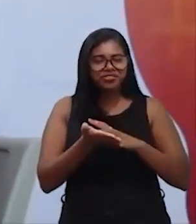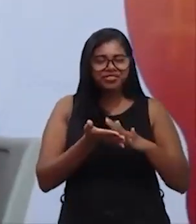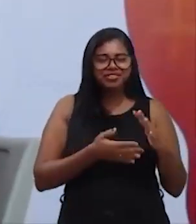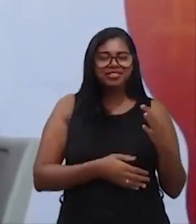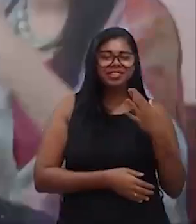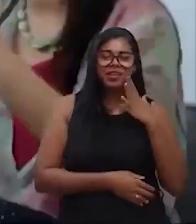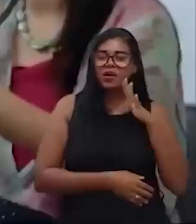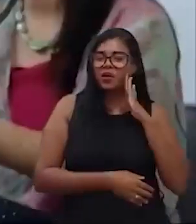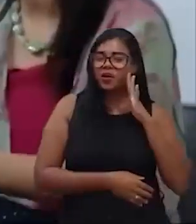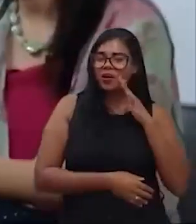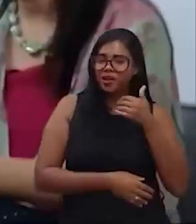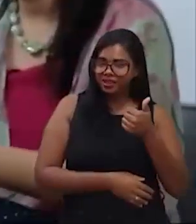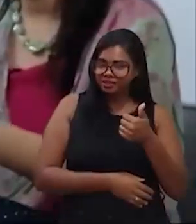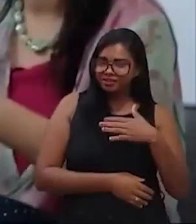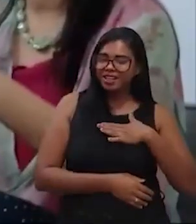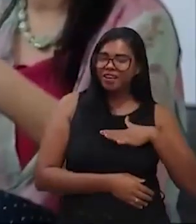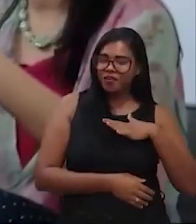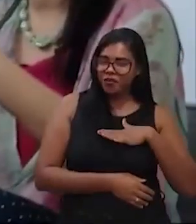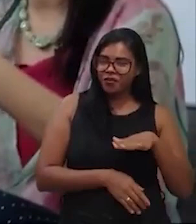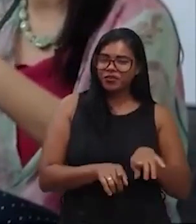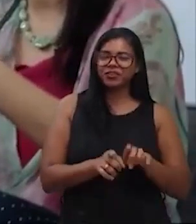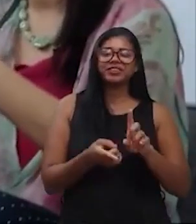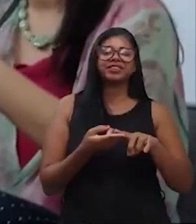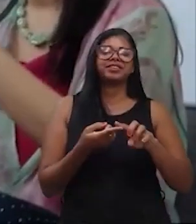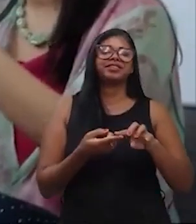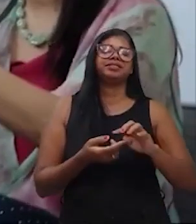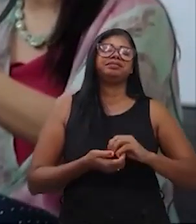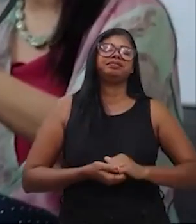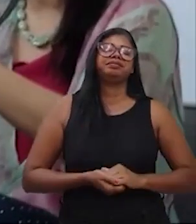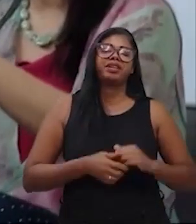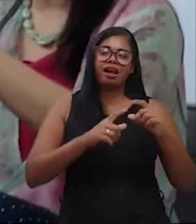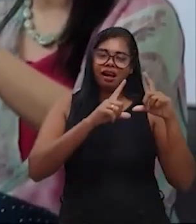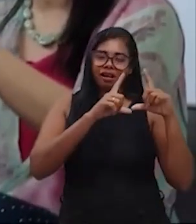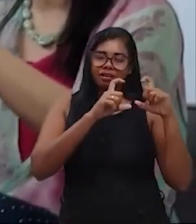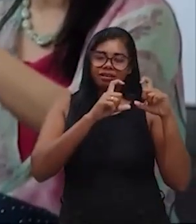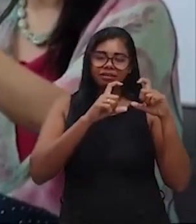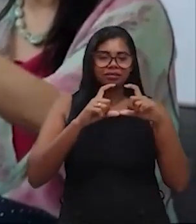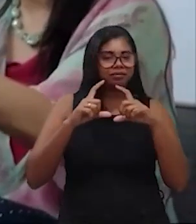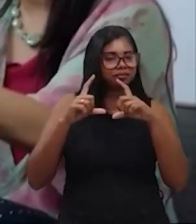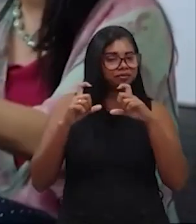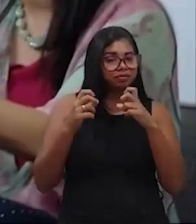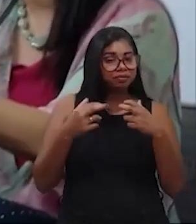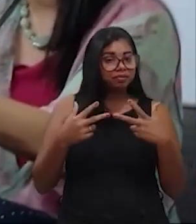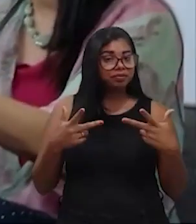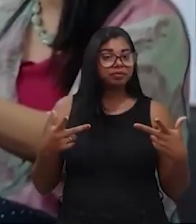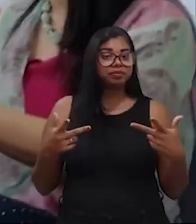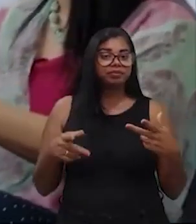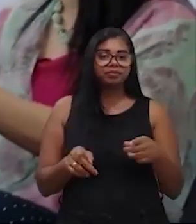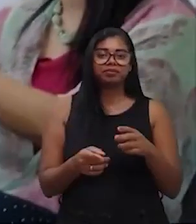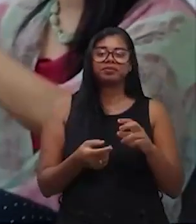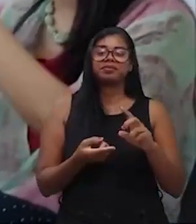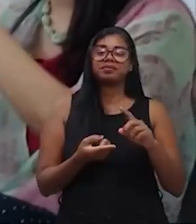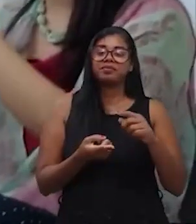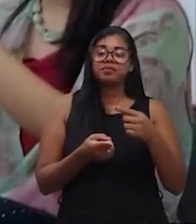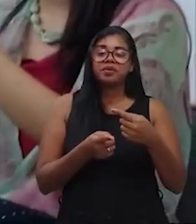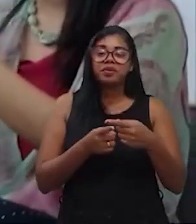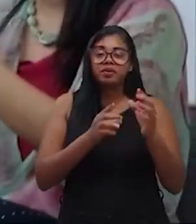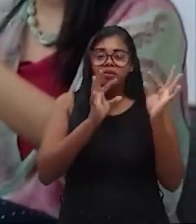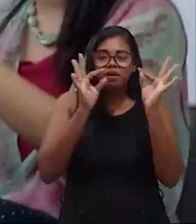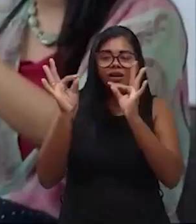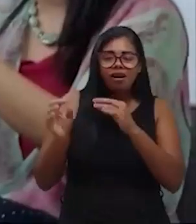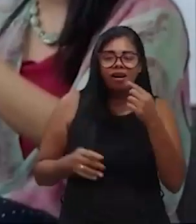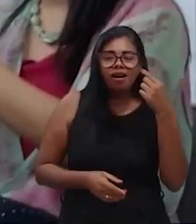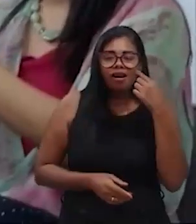muito bacana. Eu gosto muito de fotografar detalhes das coisas, porque você vê